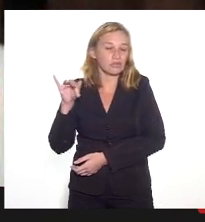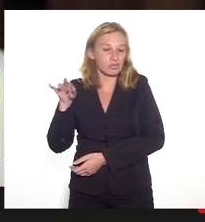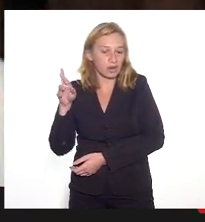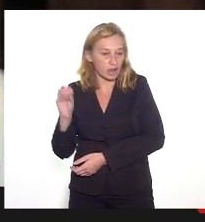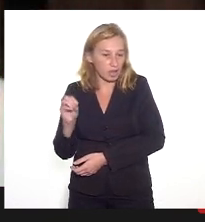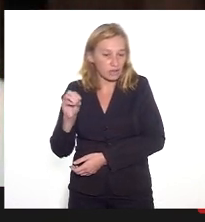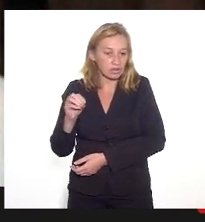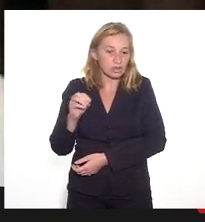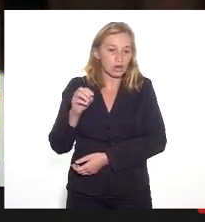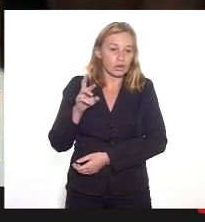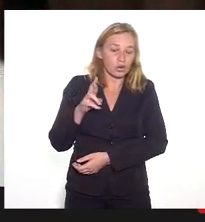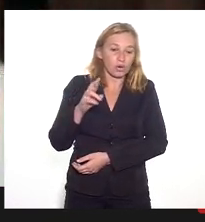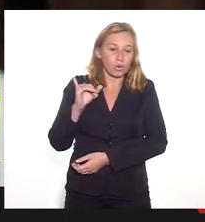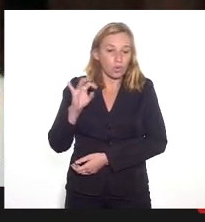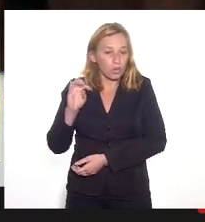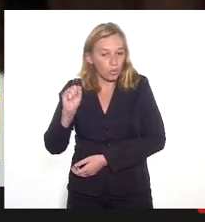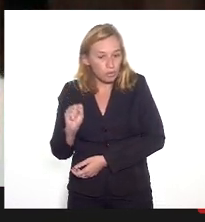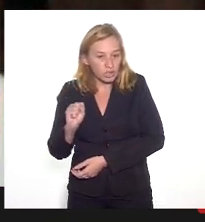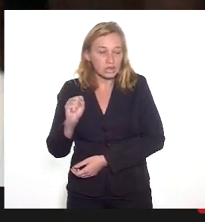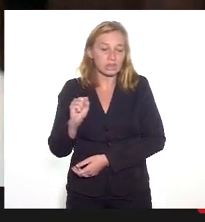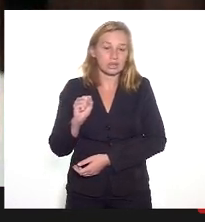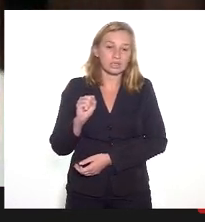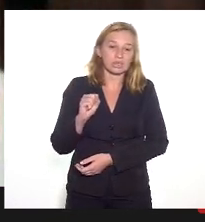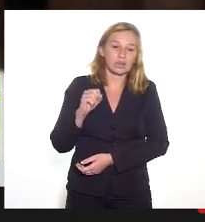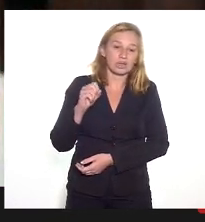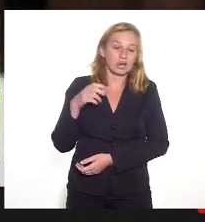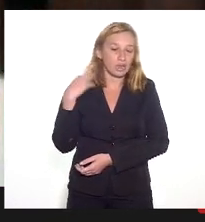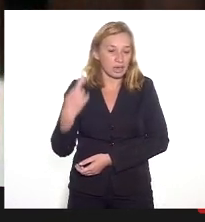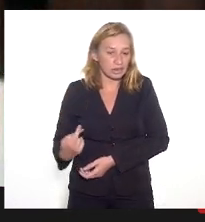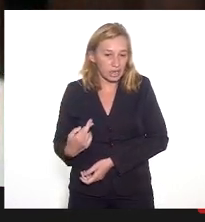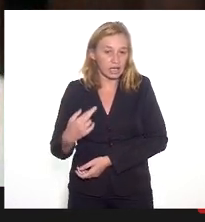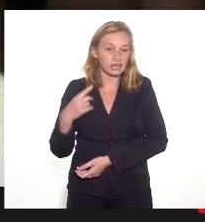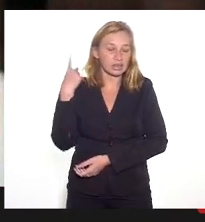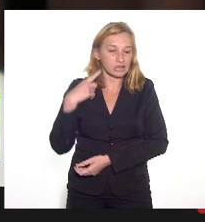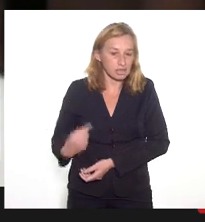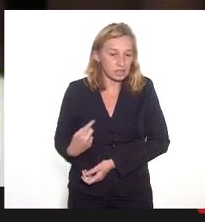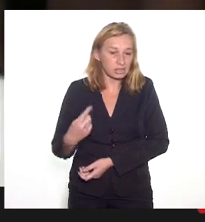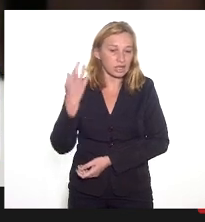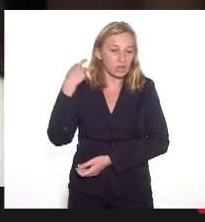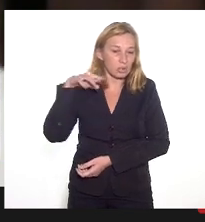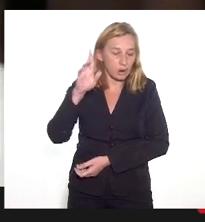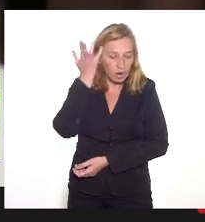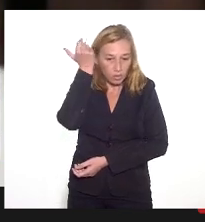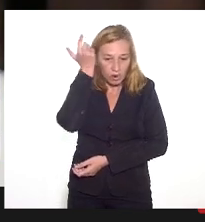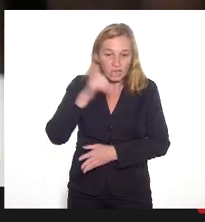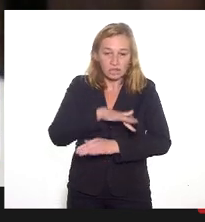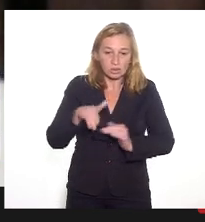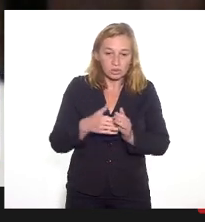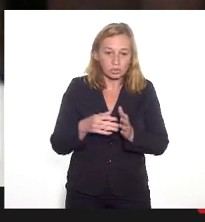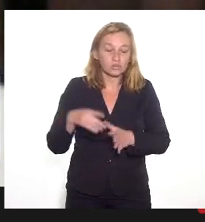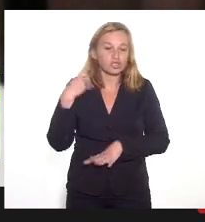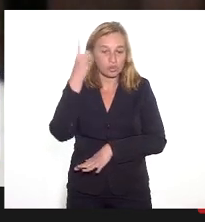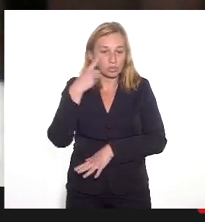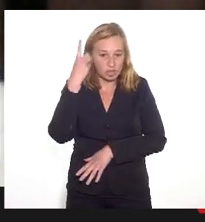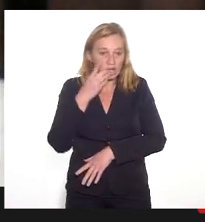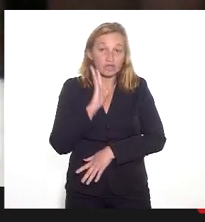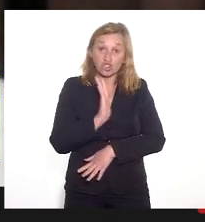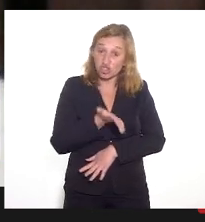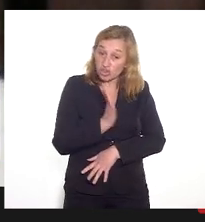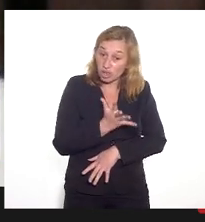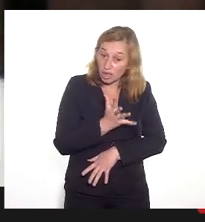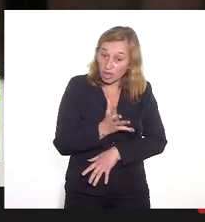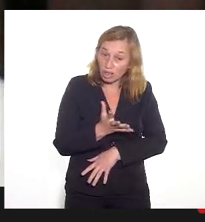ao Rubens Bontempo, à Mônica Francisco, à Renata Souza, à Dani Monteiro, ao Leomar Coelho, a todos os parlamentares que já